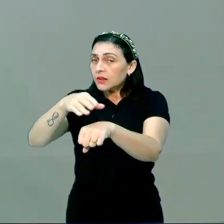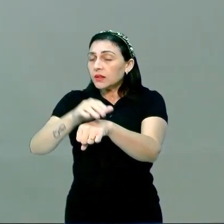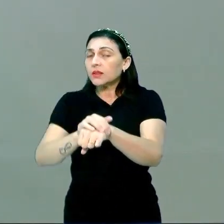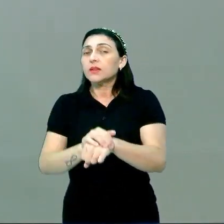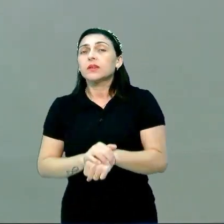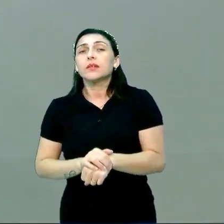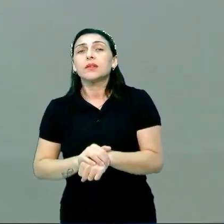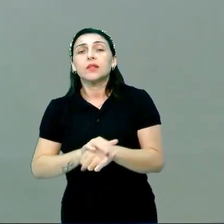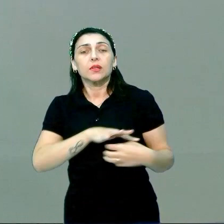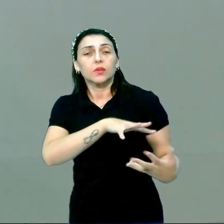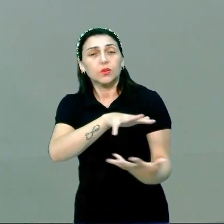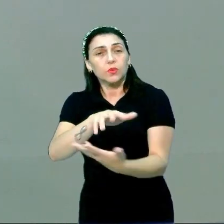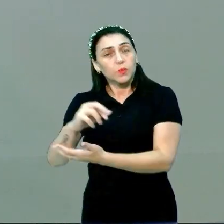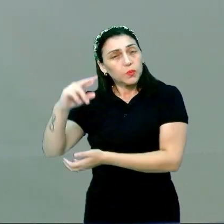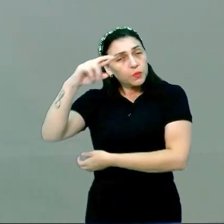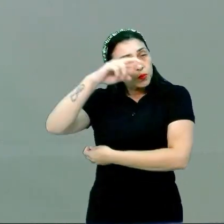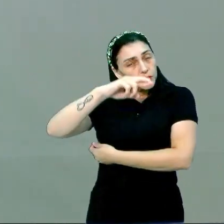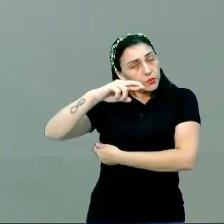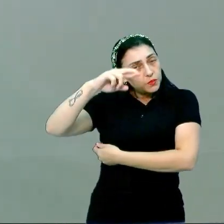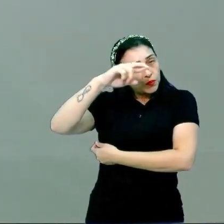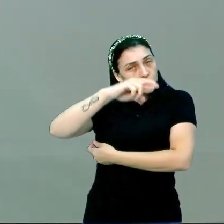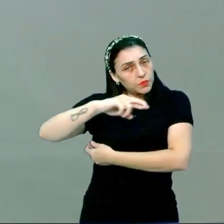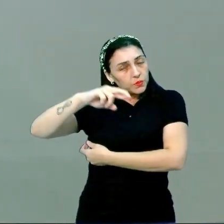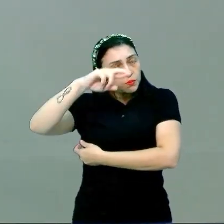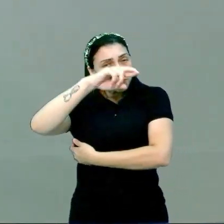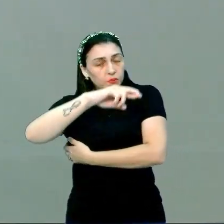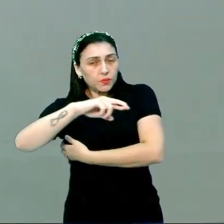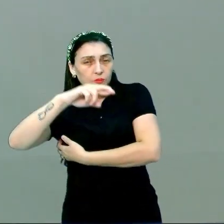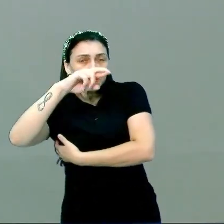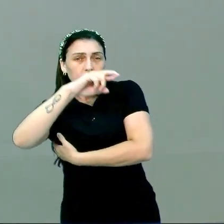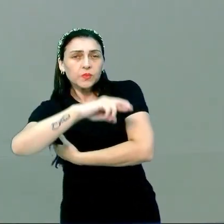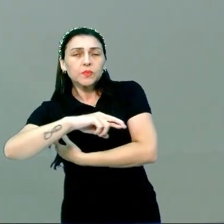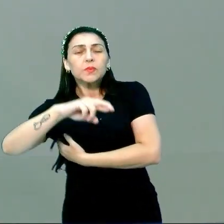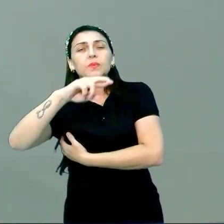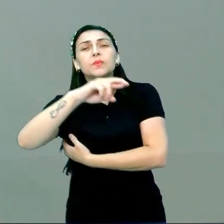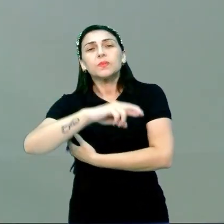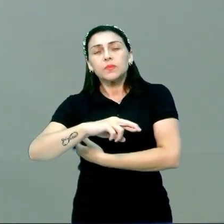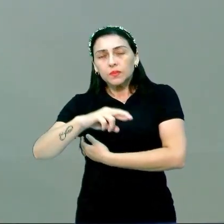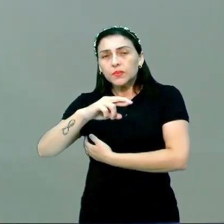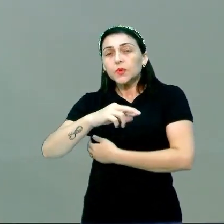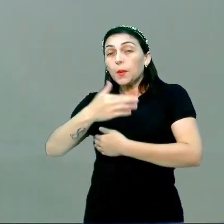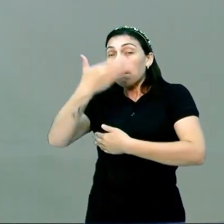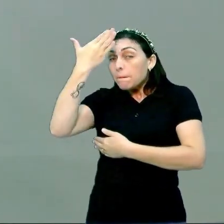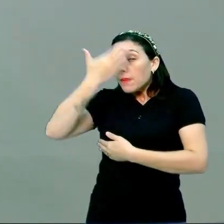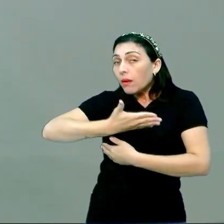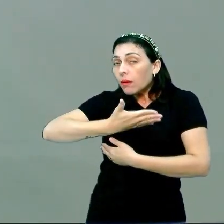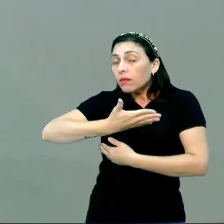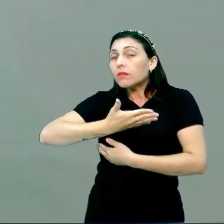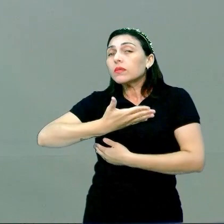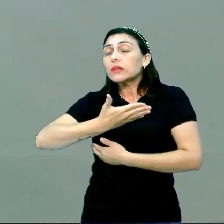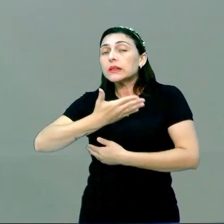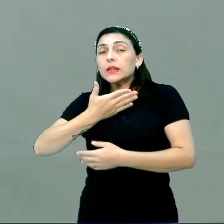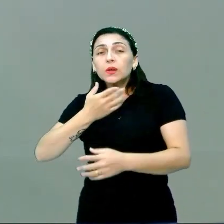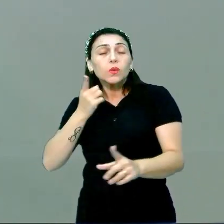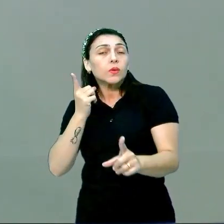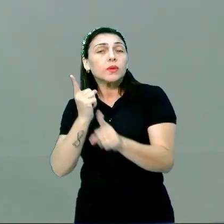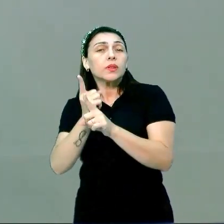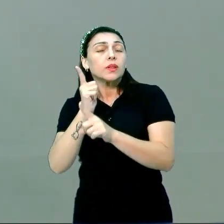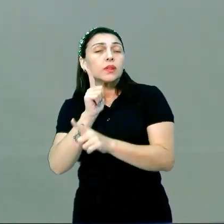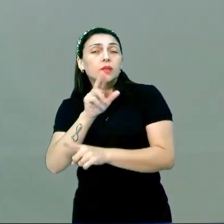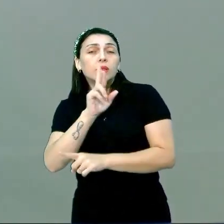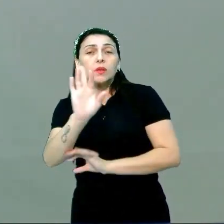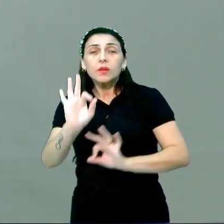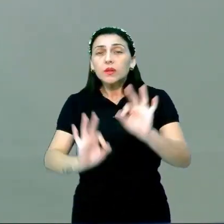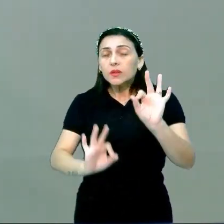que no mundo investigativo a gente chama de indícios, de evidências, né? Você chega a um resultado, ou seja,